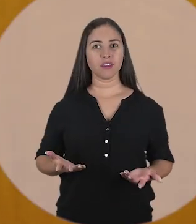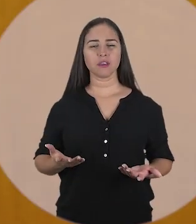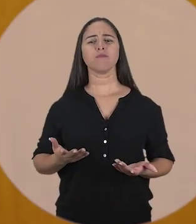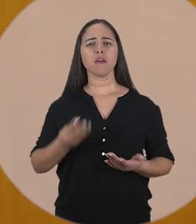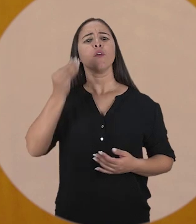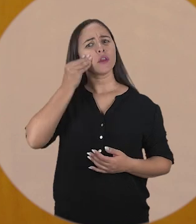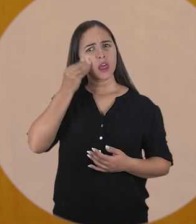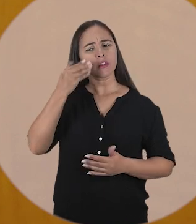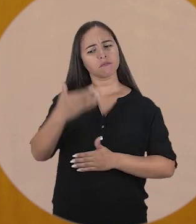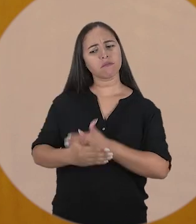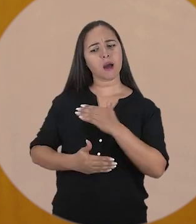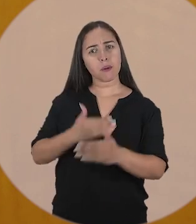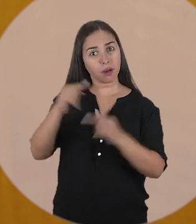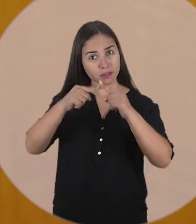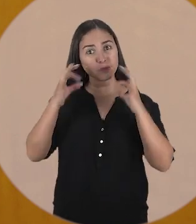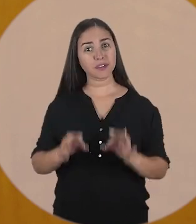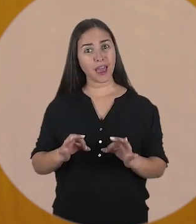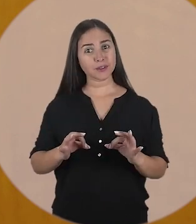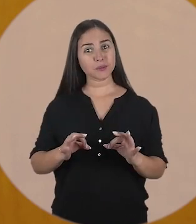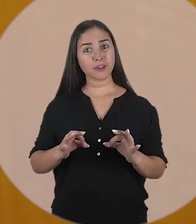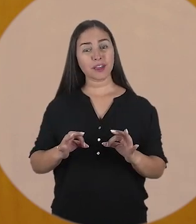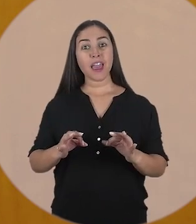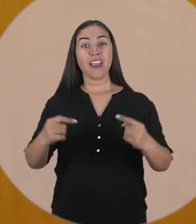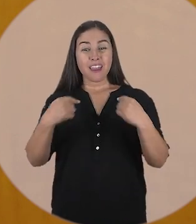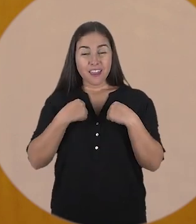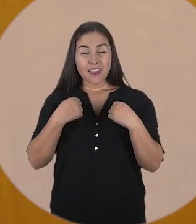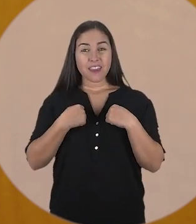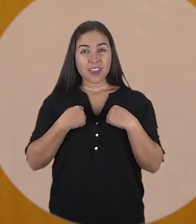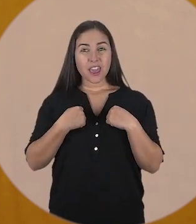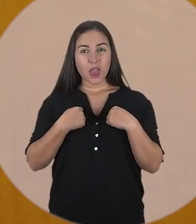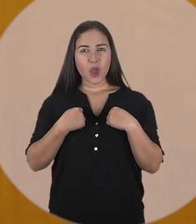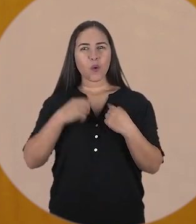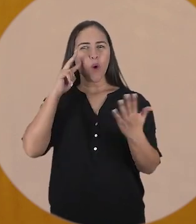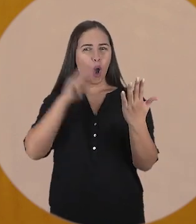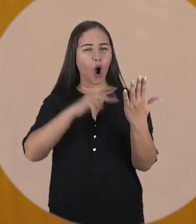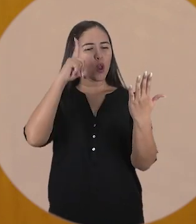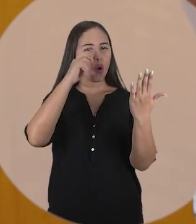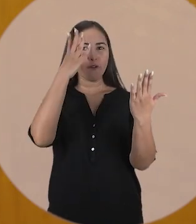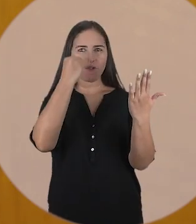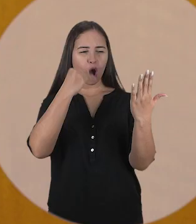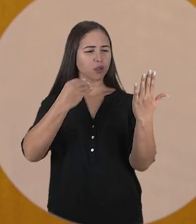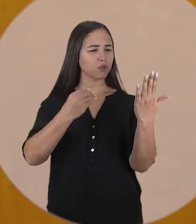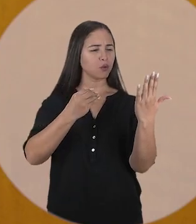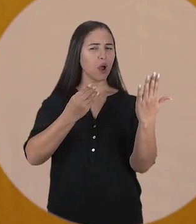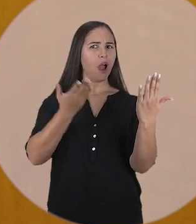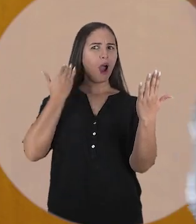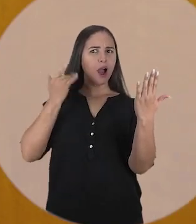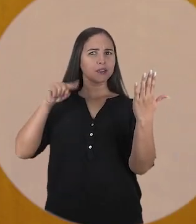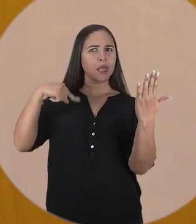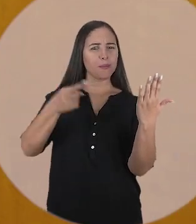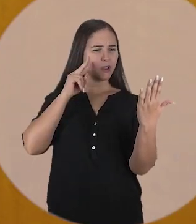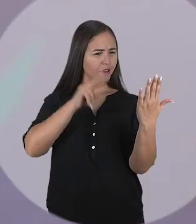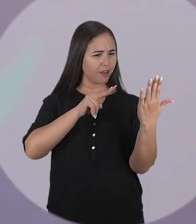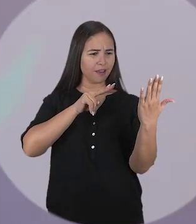tentando e deu certo. Até eu, quando olho foto de antes e depois, eu falo, não é a